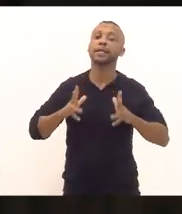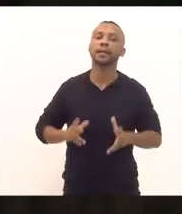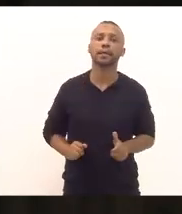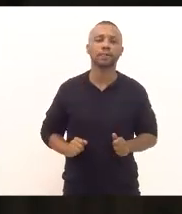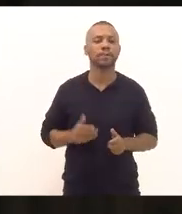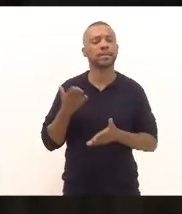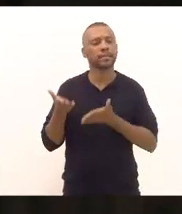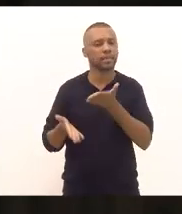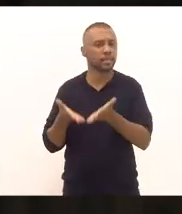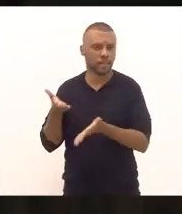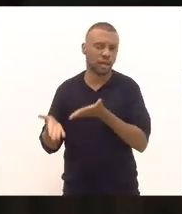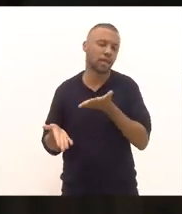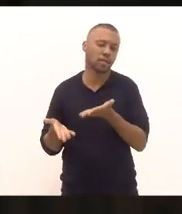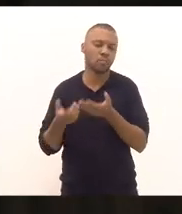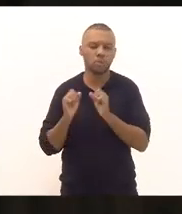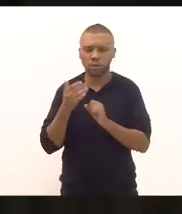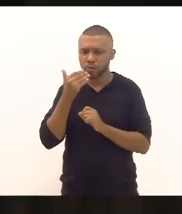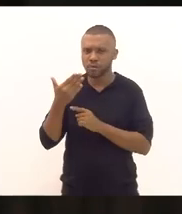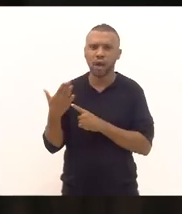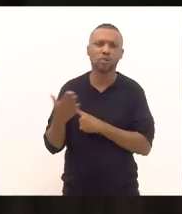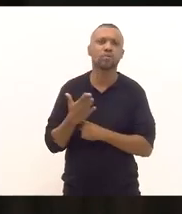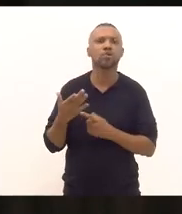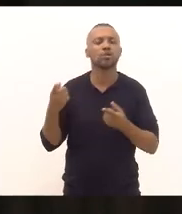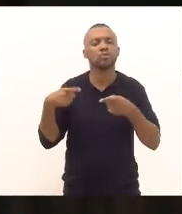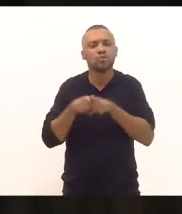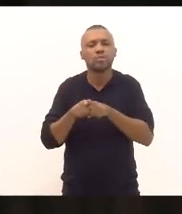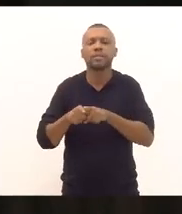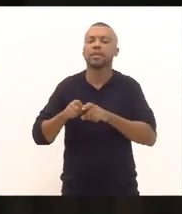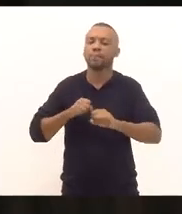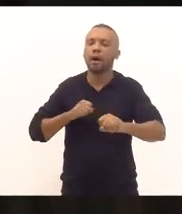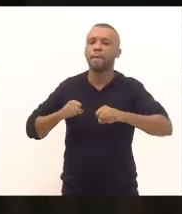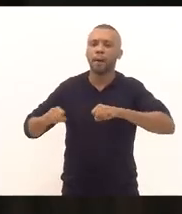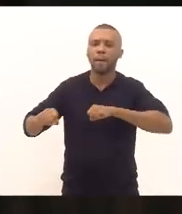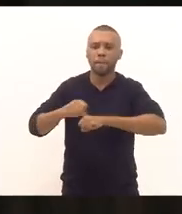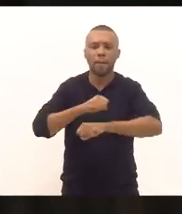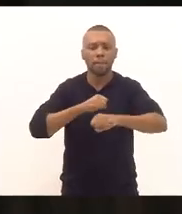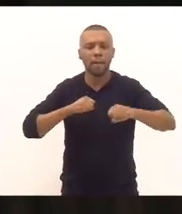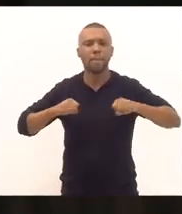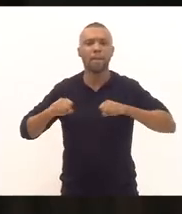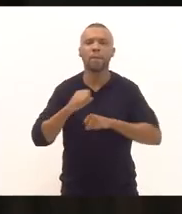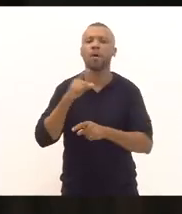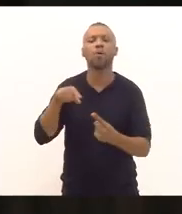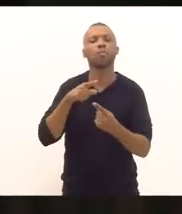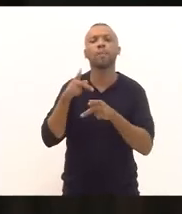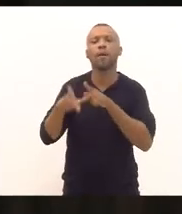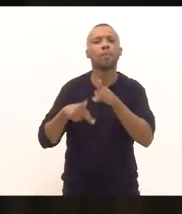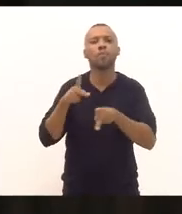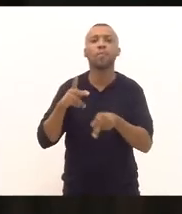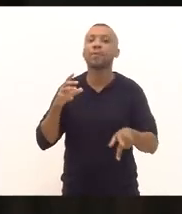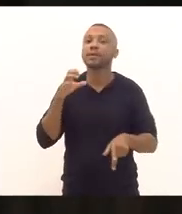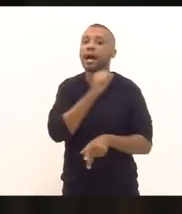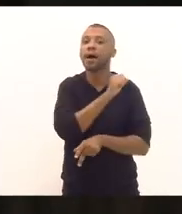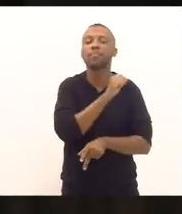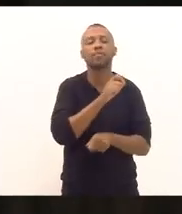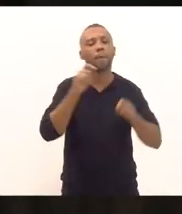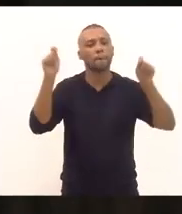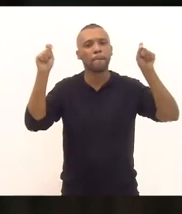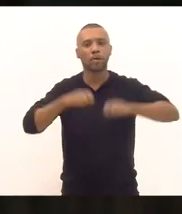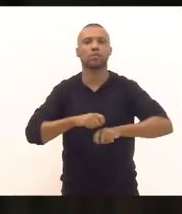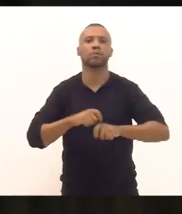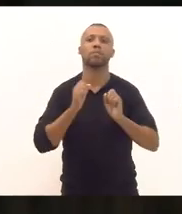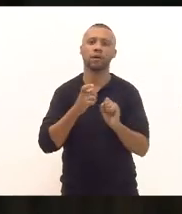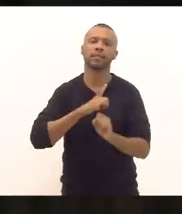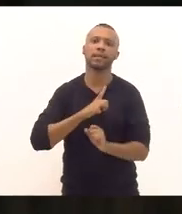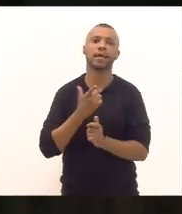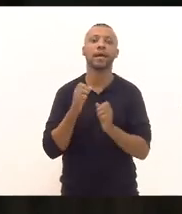Então conte comigo vamos juntos nessa empreitada para que a população mais rápido possível possa